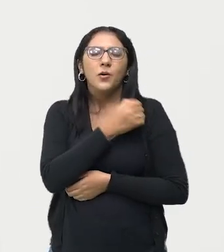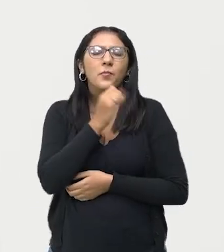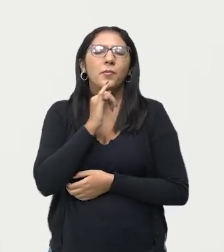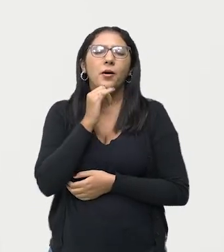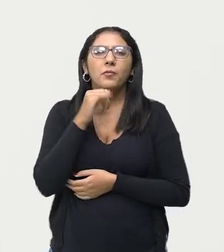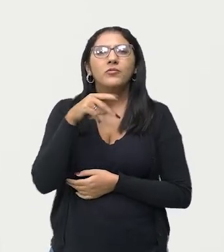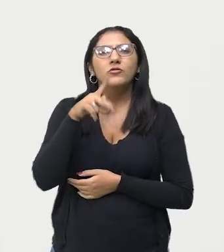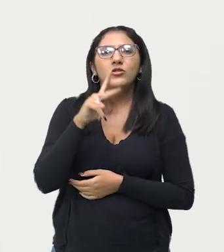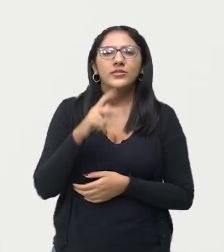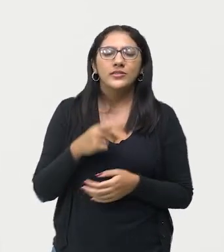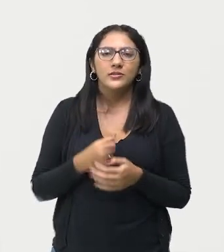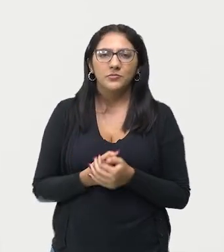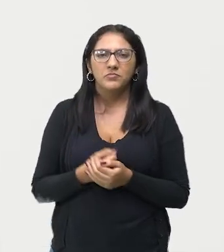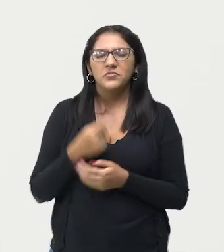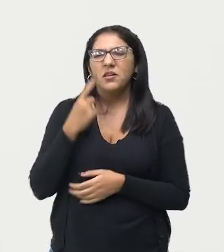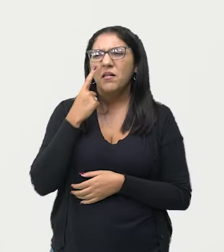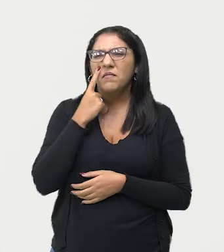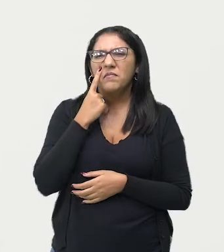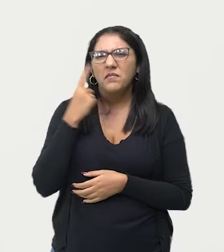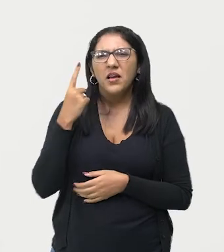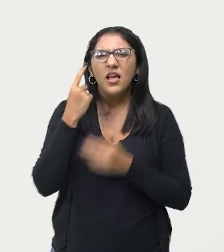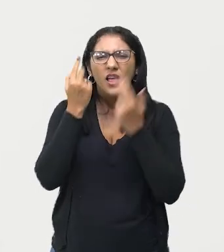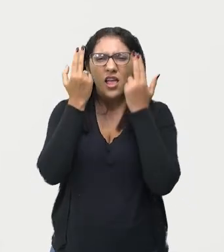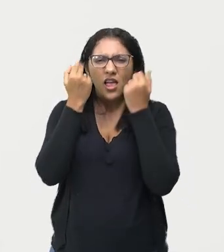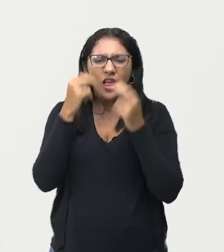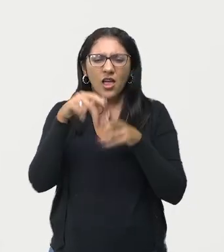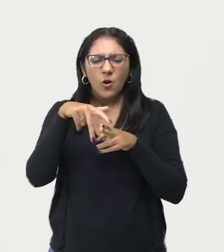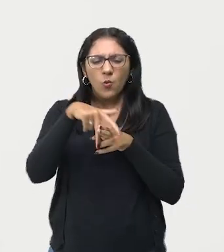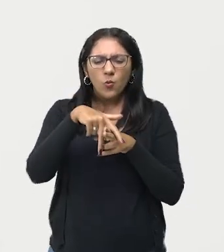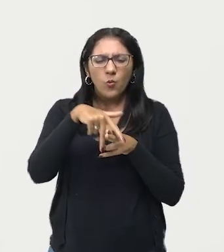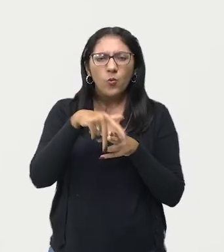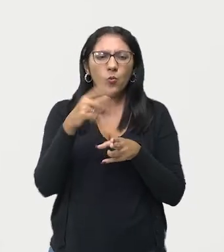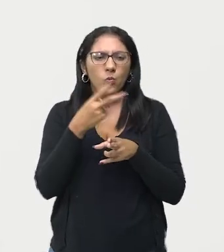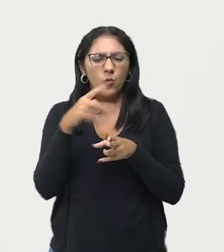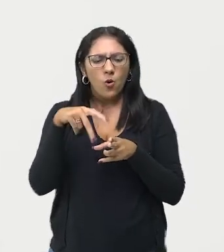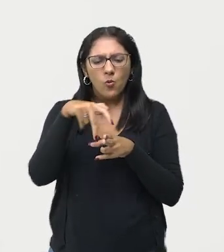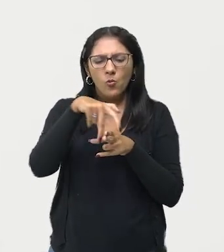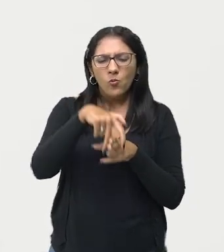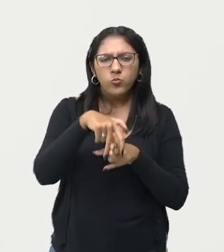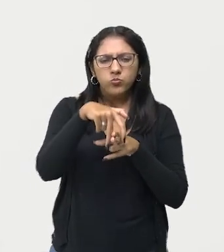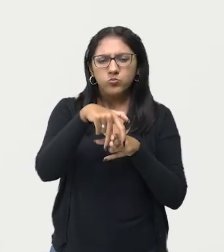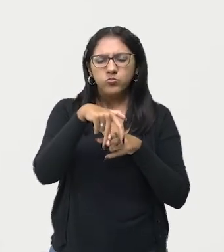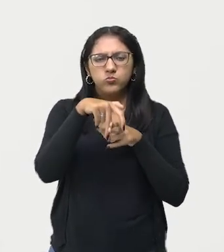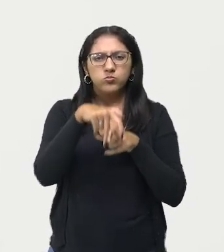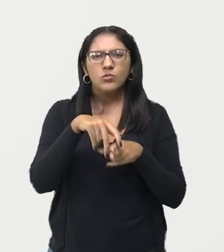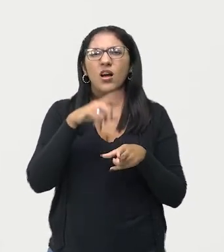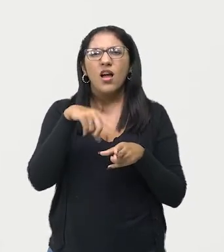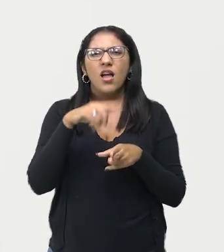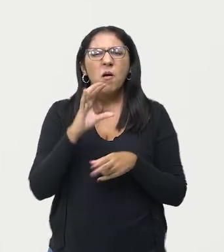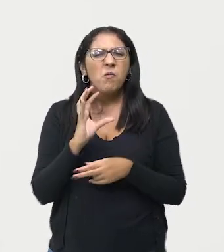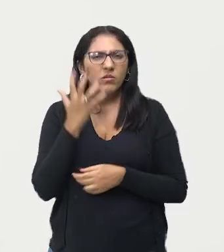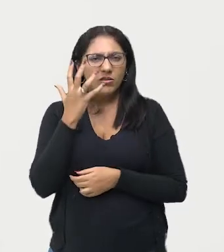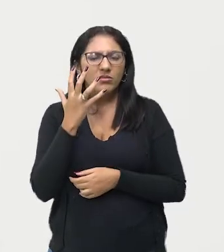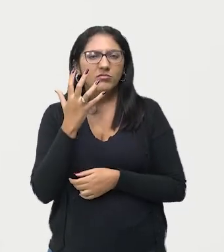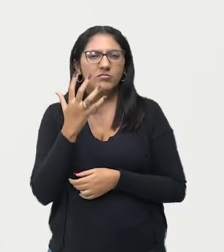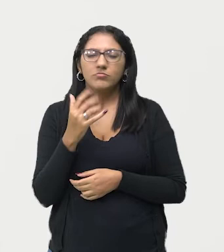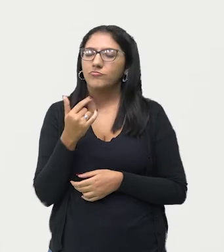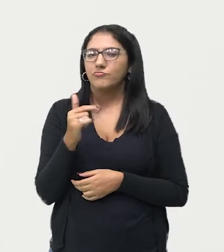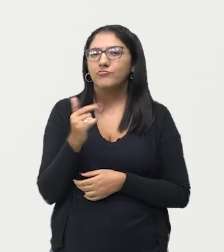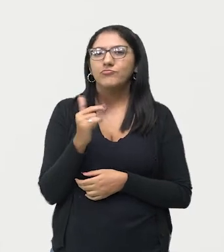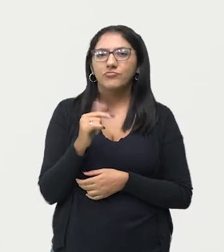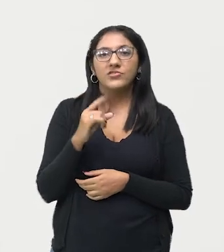digam, essa crueldade, esse fato de pensar que isso é uma crueldade, isso é um fato?